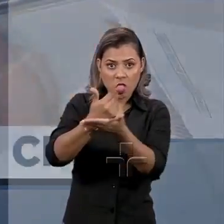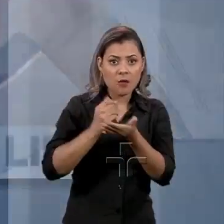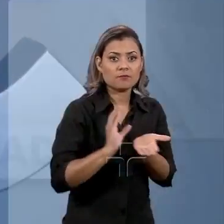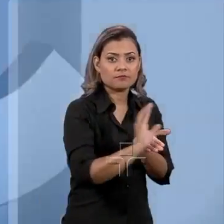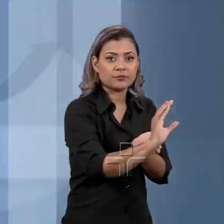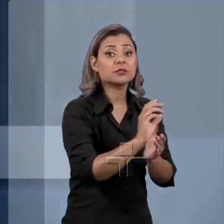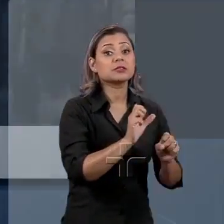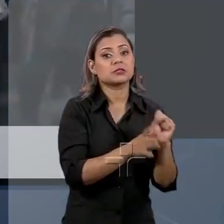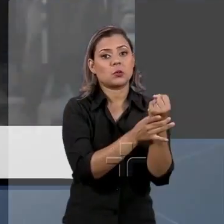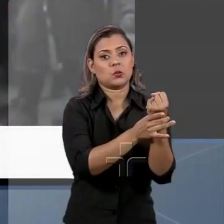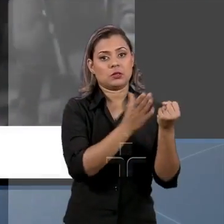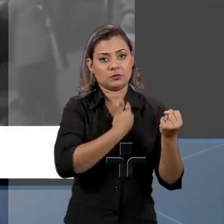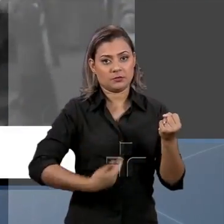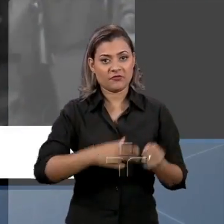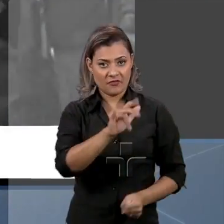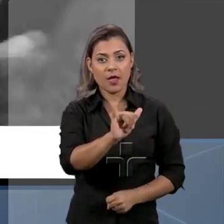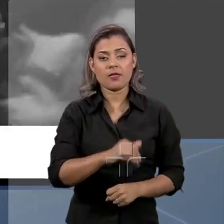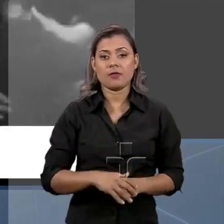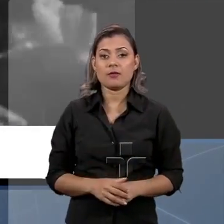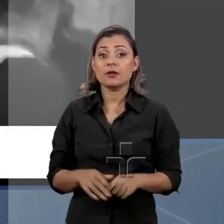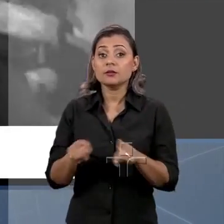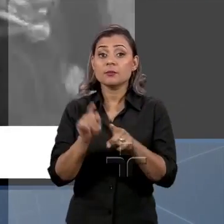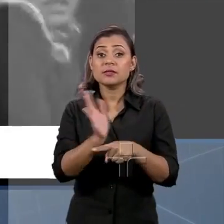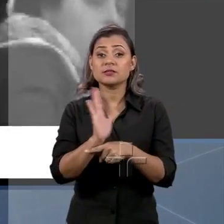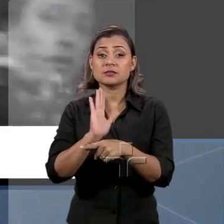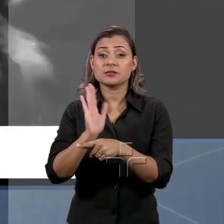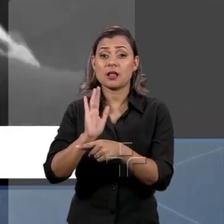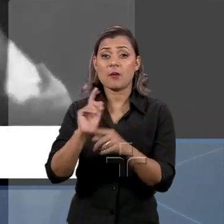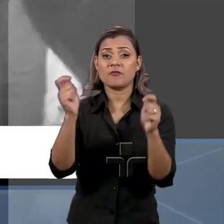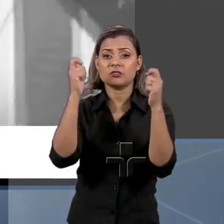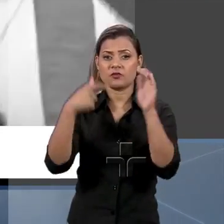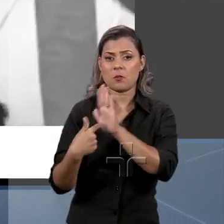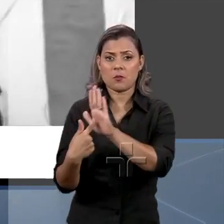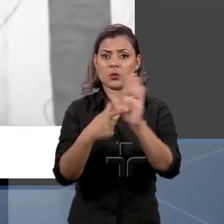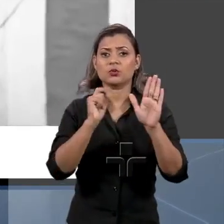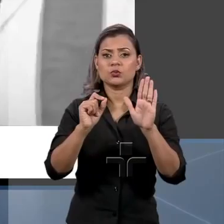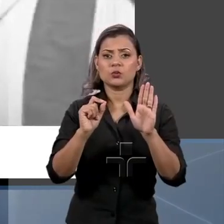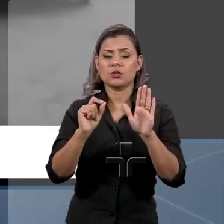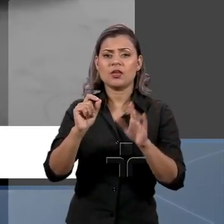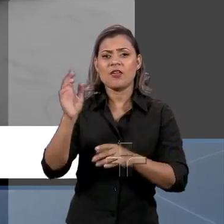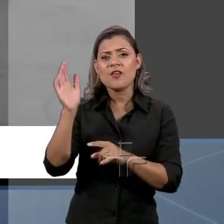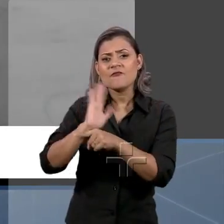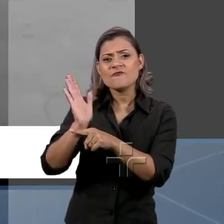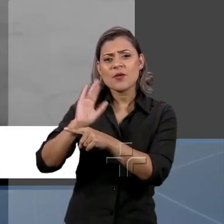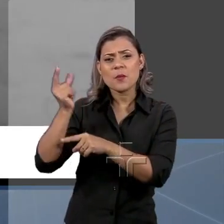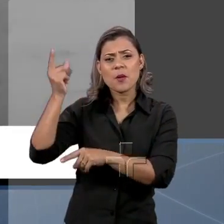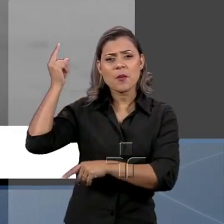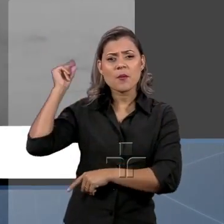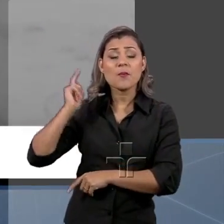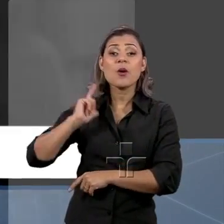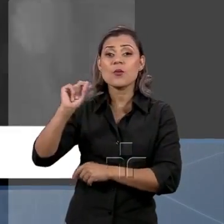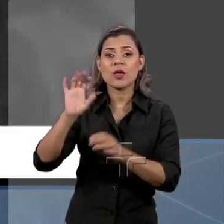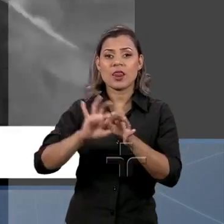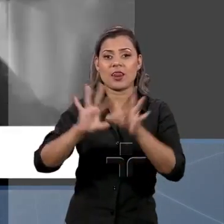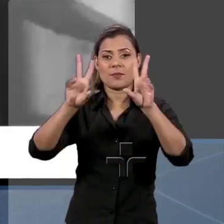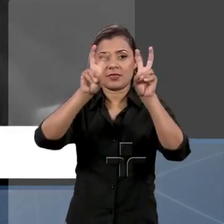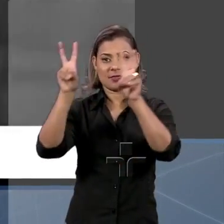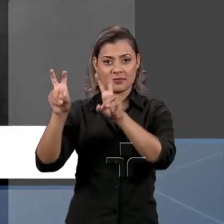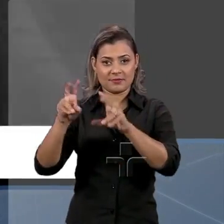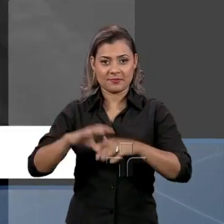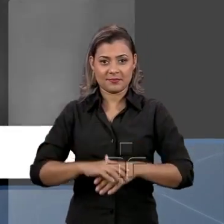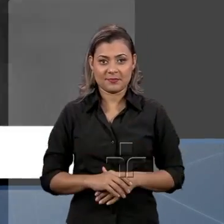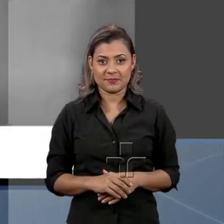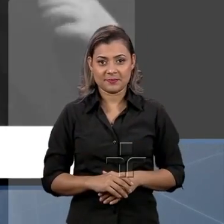pública. Mostra de cinema em São Paulo traz filmes com enredos que tratam da liberdade.